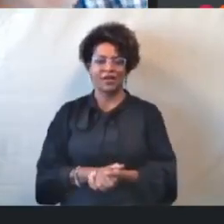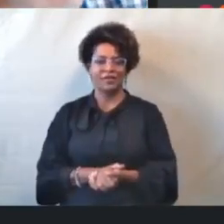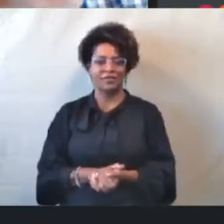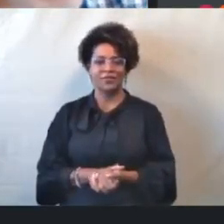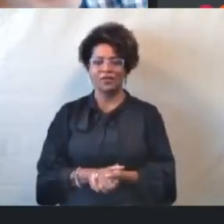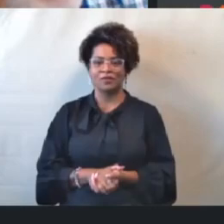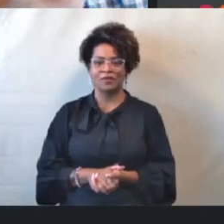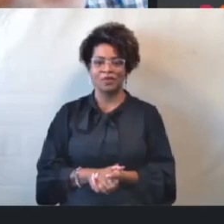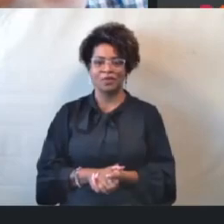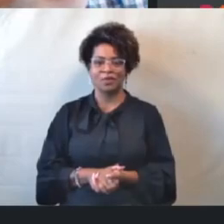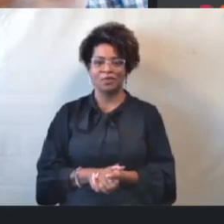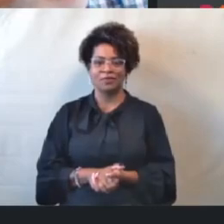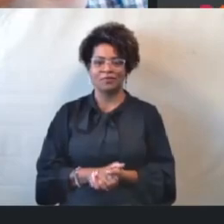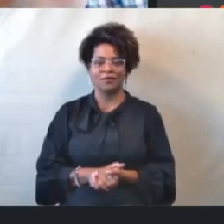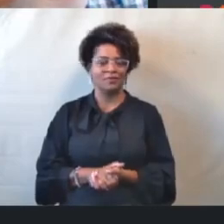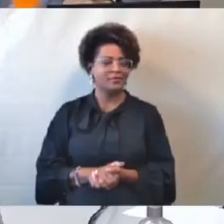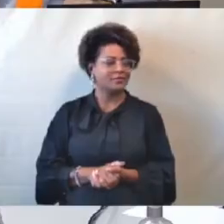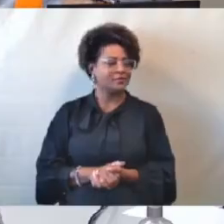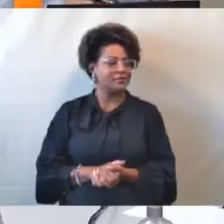Obrigado.